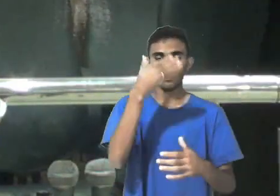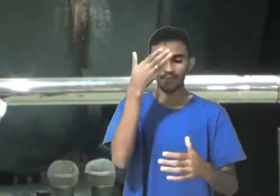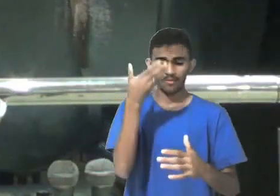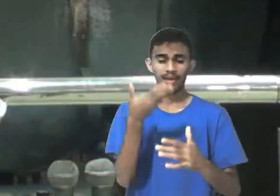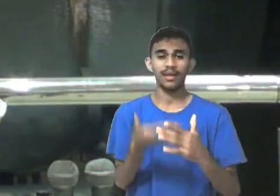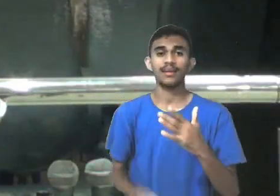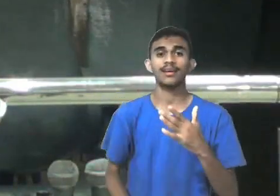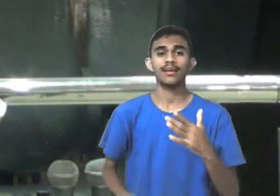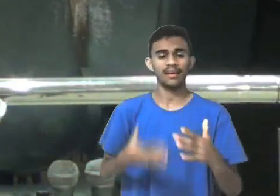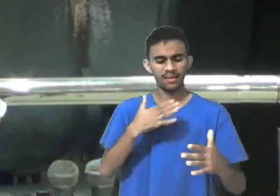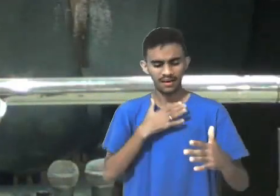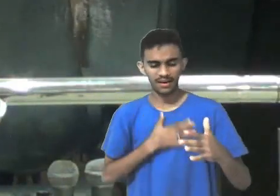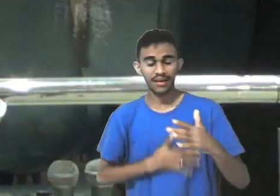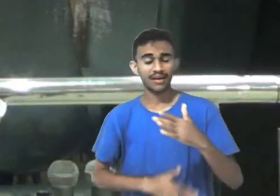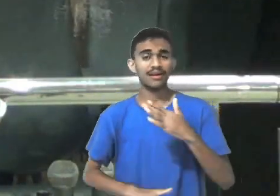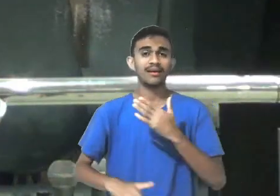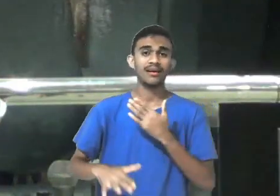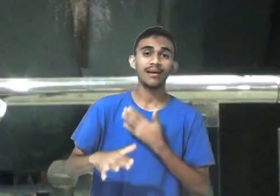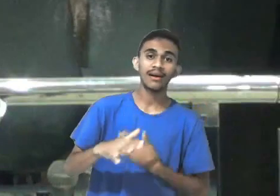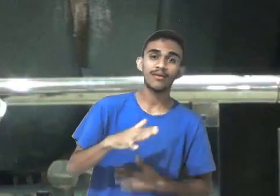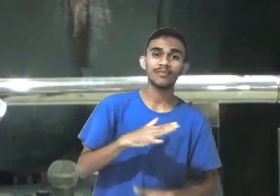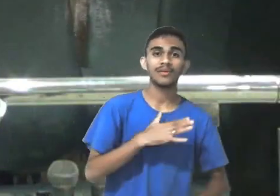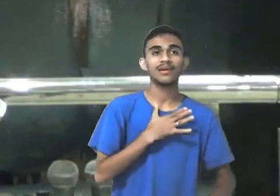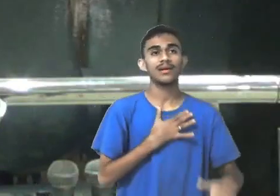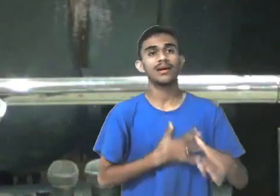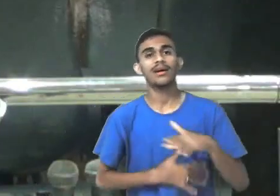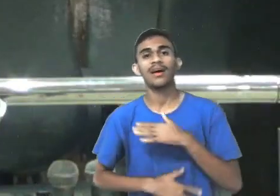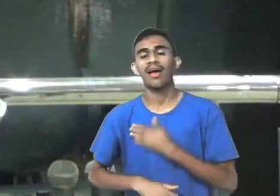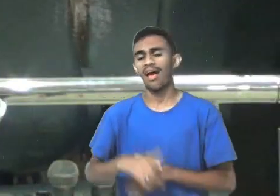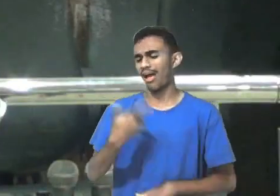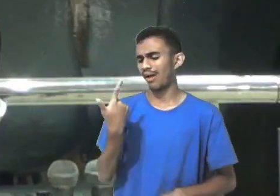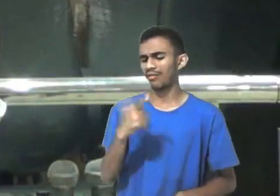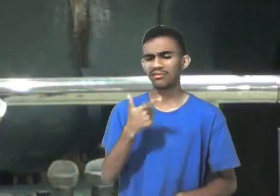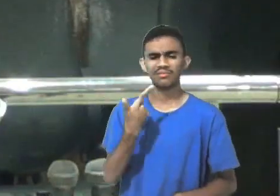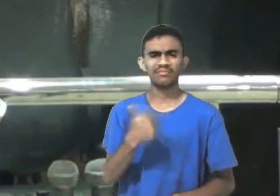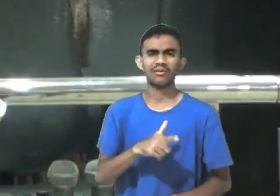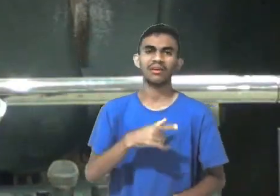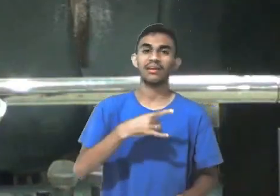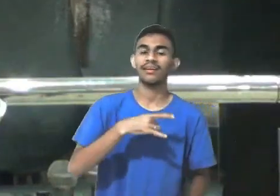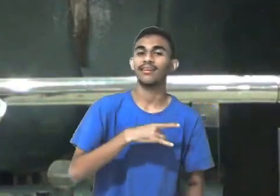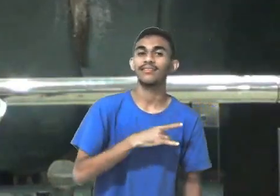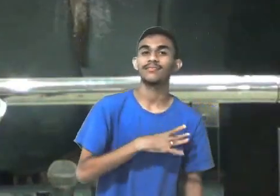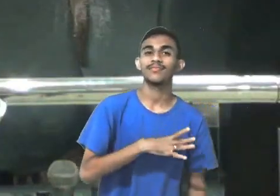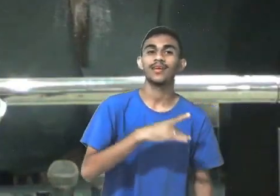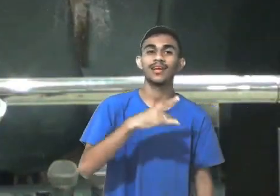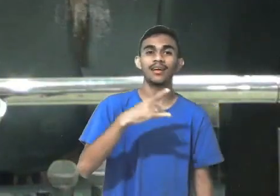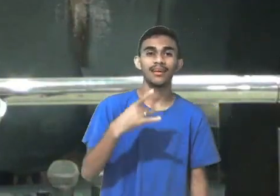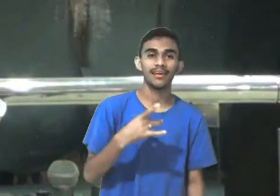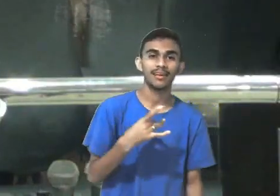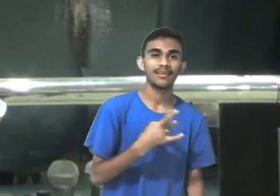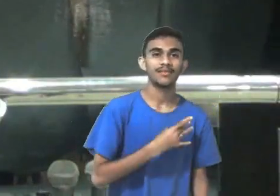comoves, perdendo a calma. Não tenhas